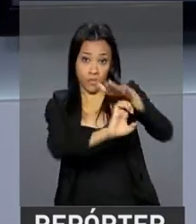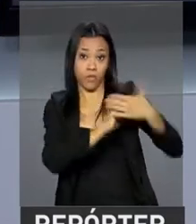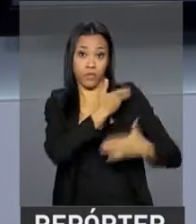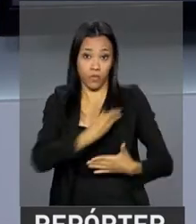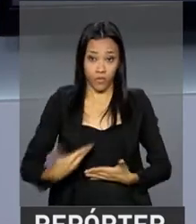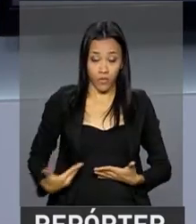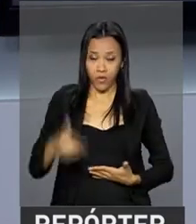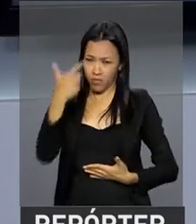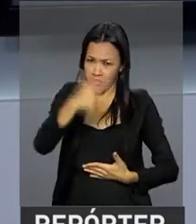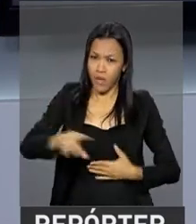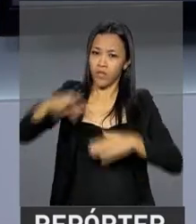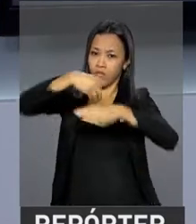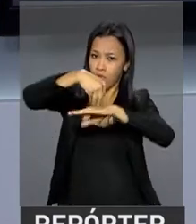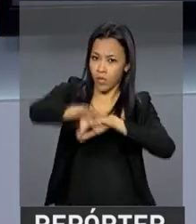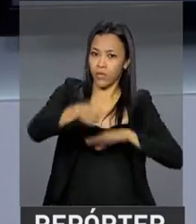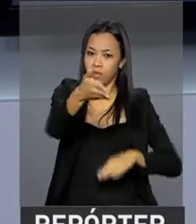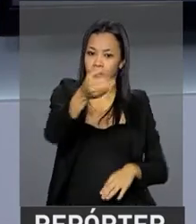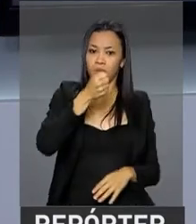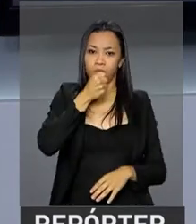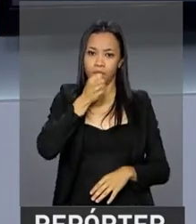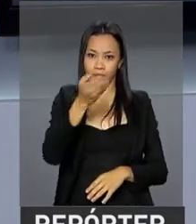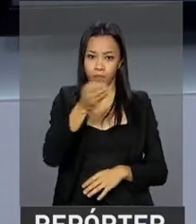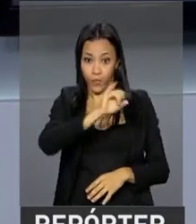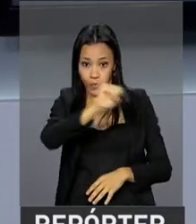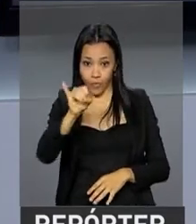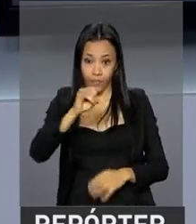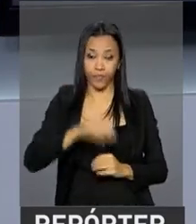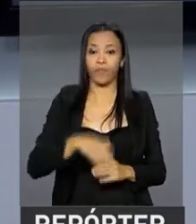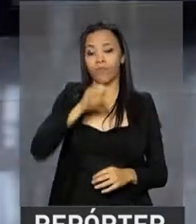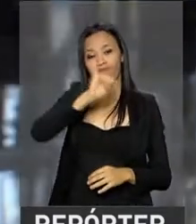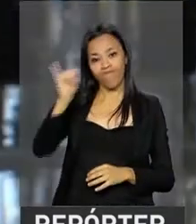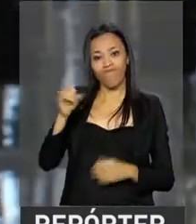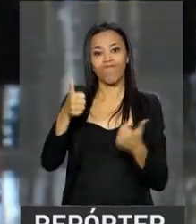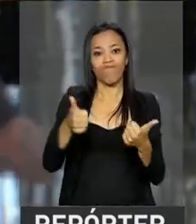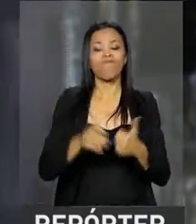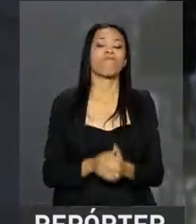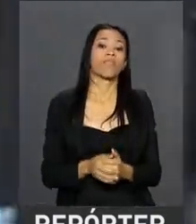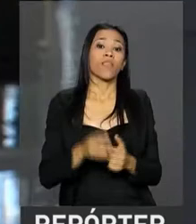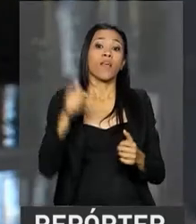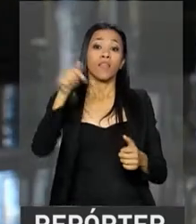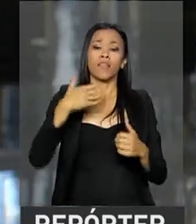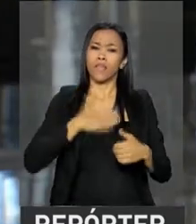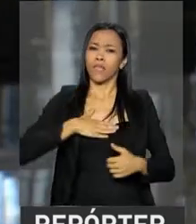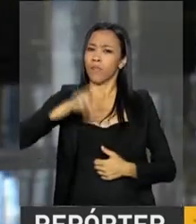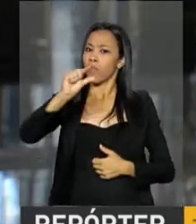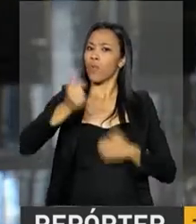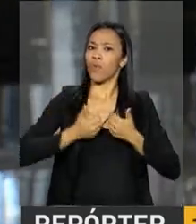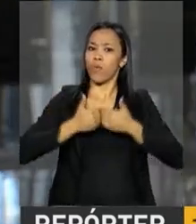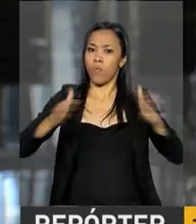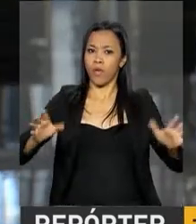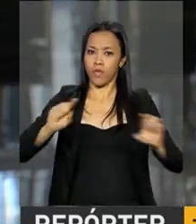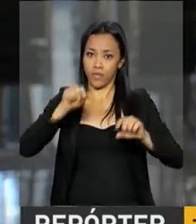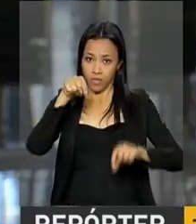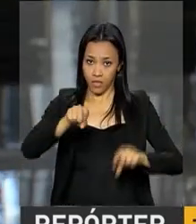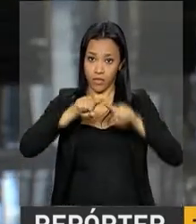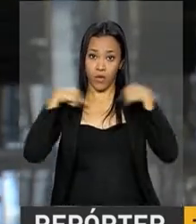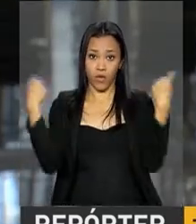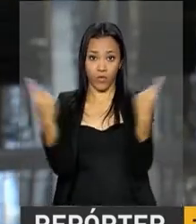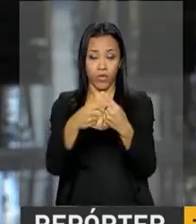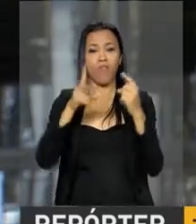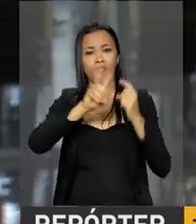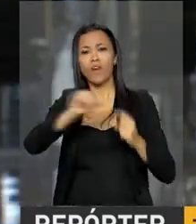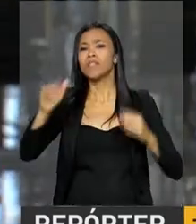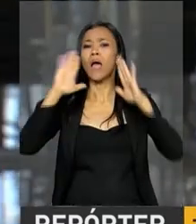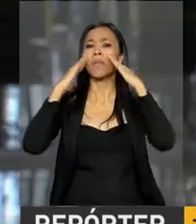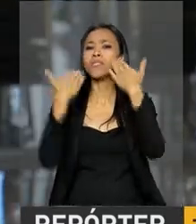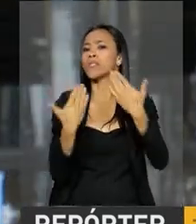traz as informações para a gente. Oi, Thaísa. Olá, Renata. Nessa cerimônia que começa daqui a pouquinho aqui no Palácio do Planalto, vão ser